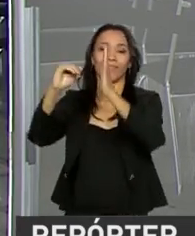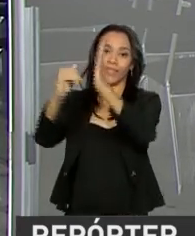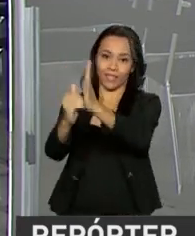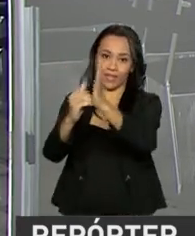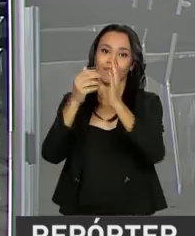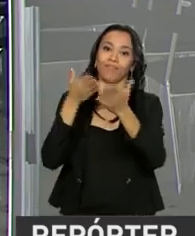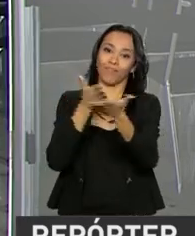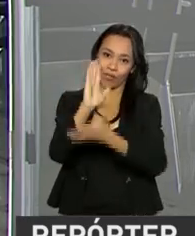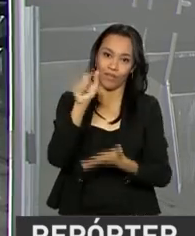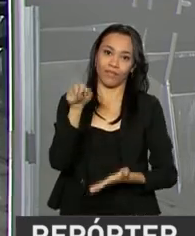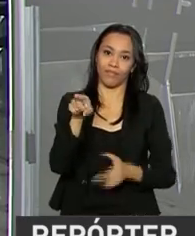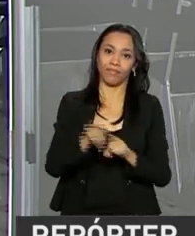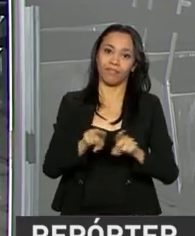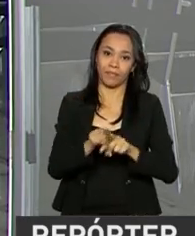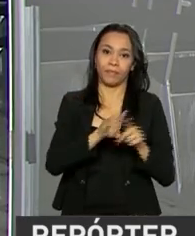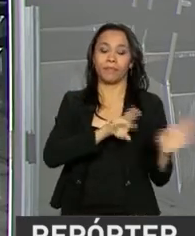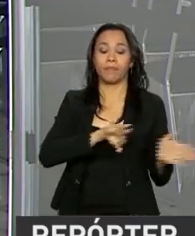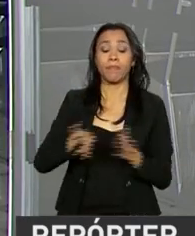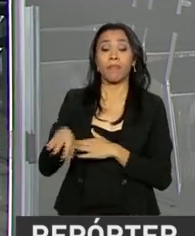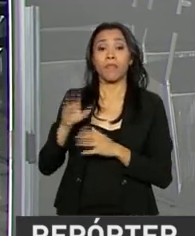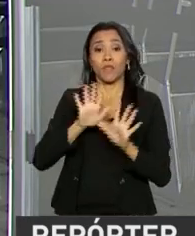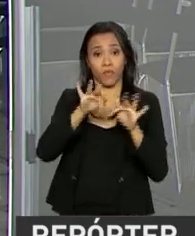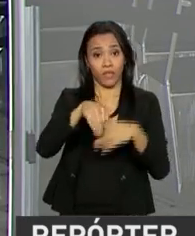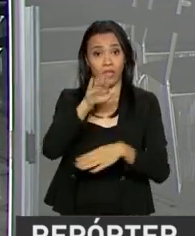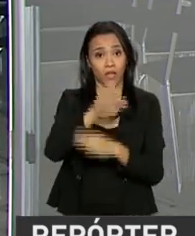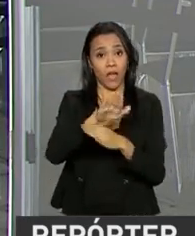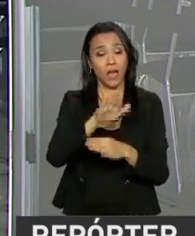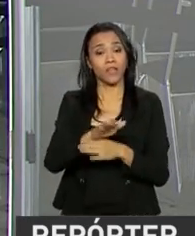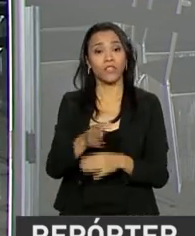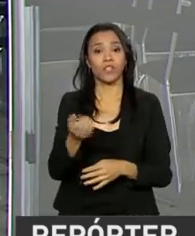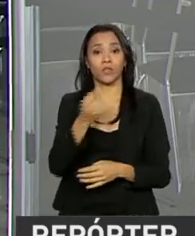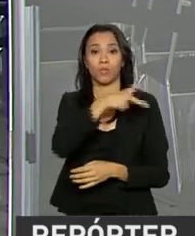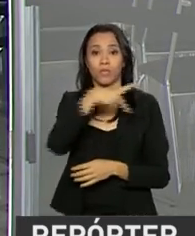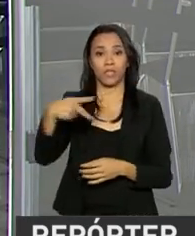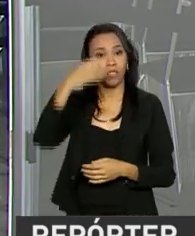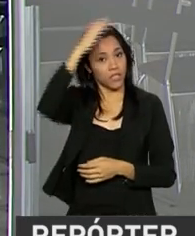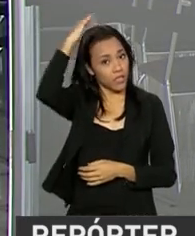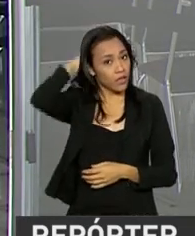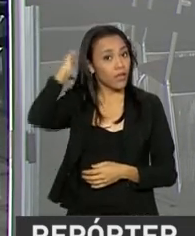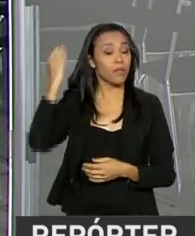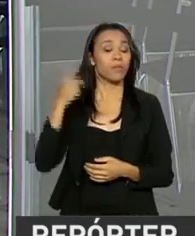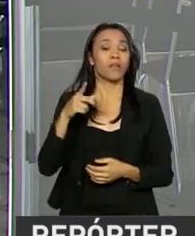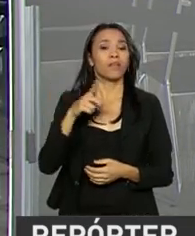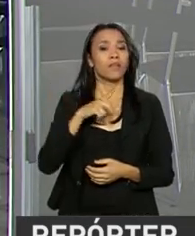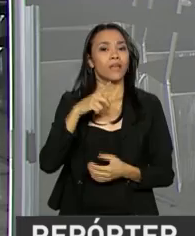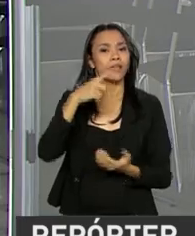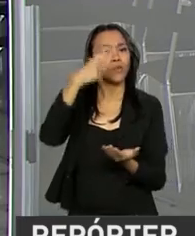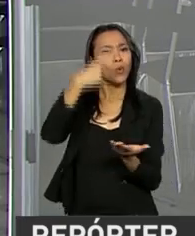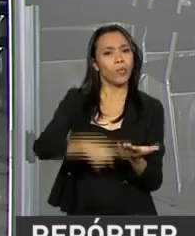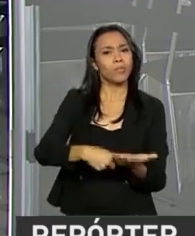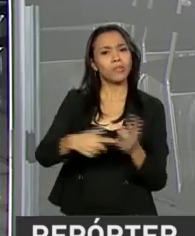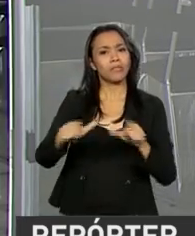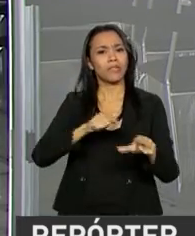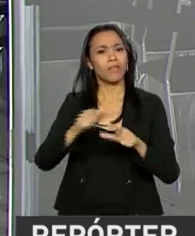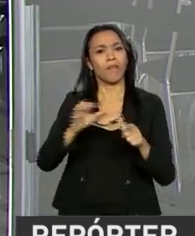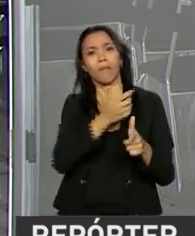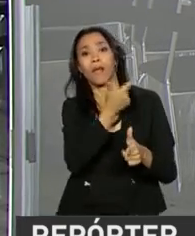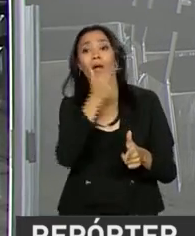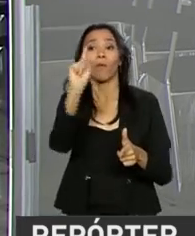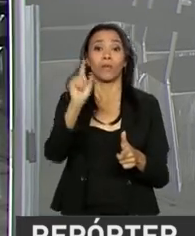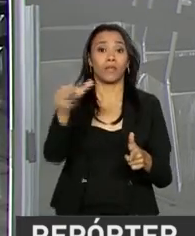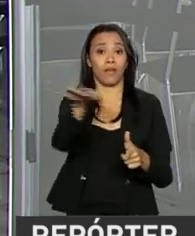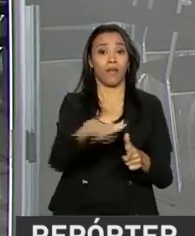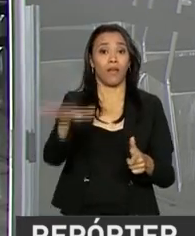no fim da tarde o presidente em exercício michel temer a abrir uma exceção em sua agenda e sai um pouco da área política para a área